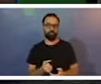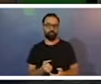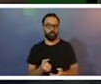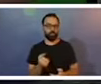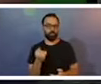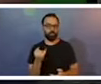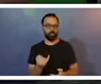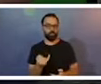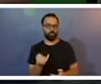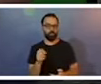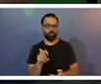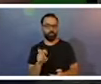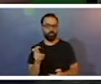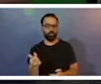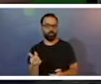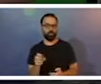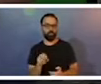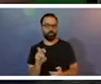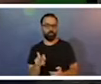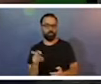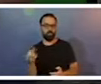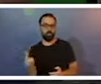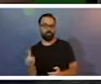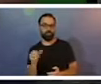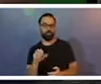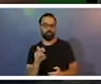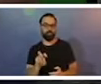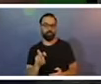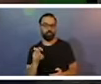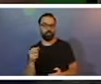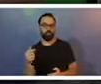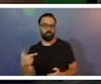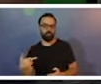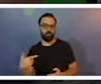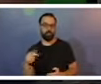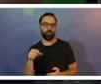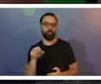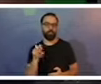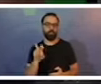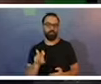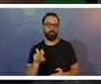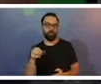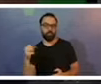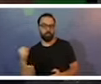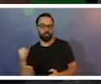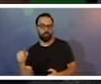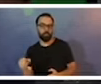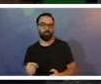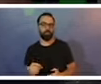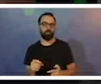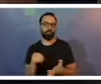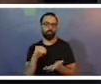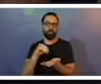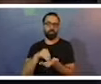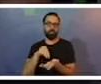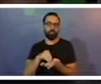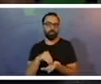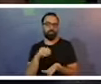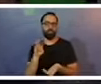54. 55, 56, 57, 58. Ou